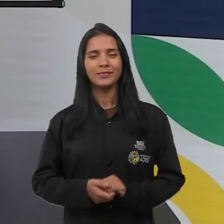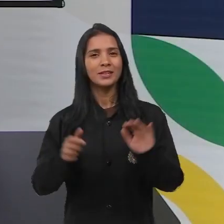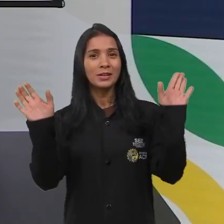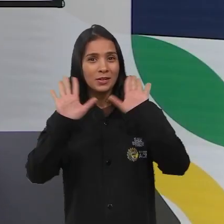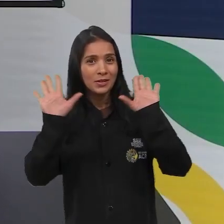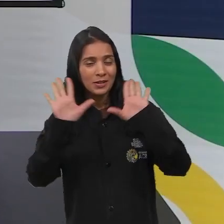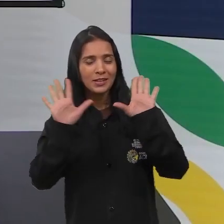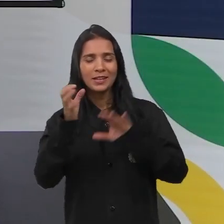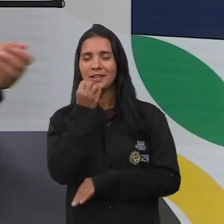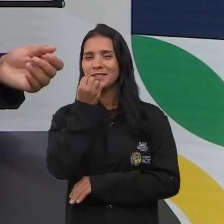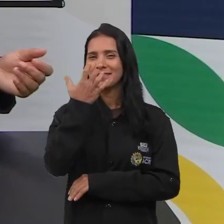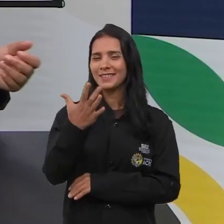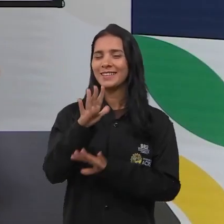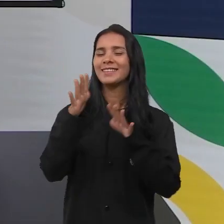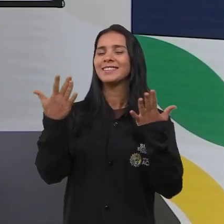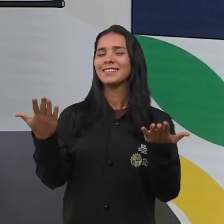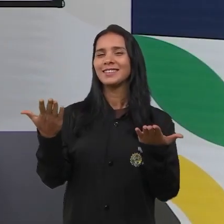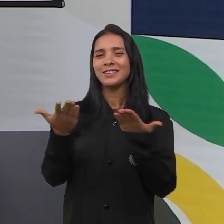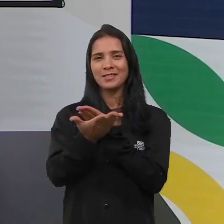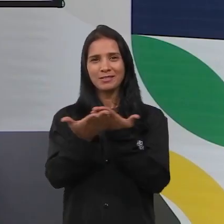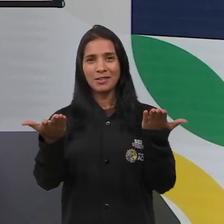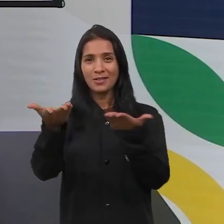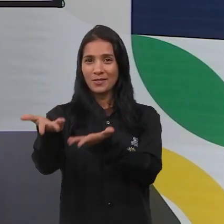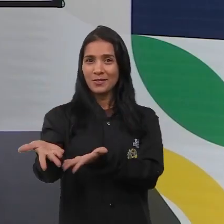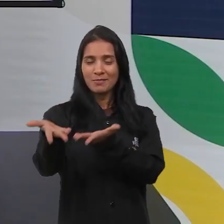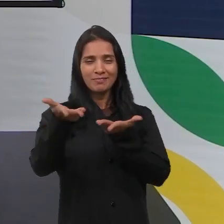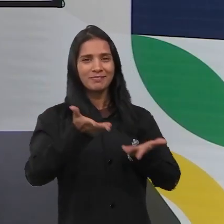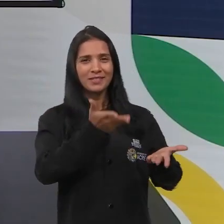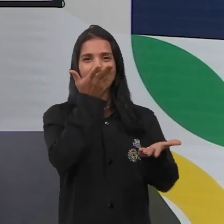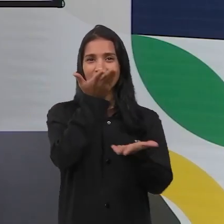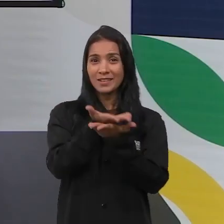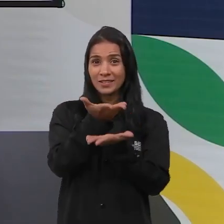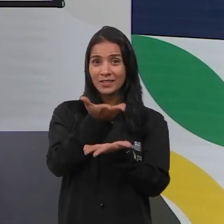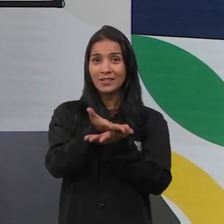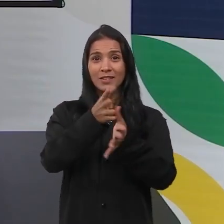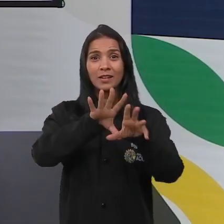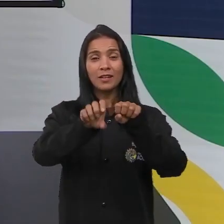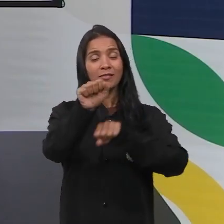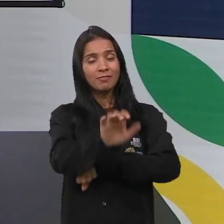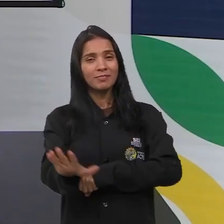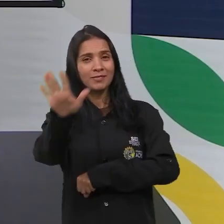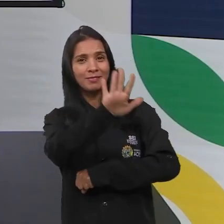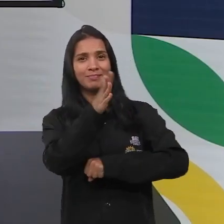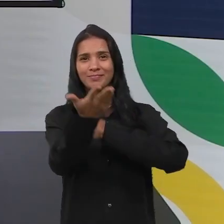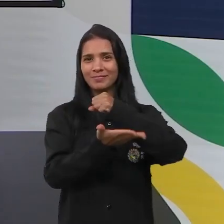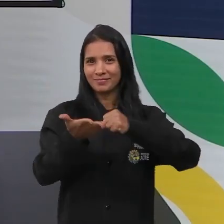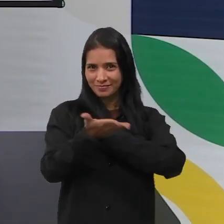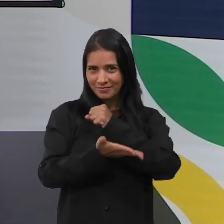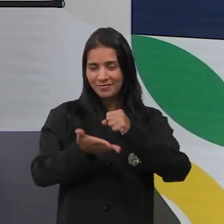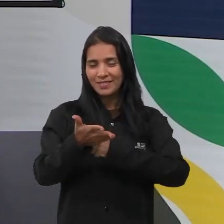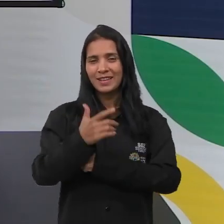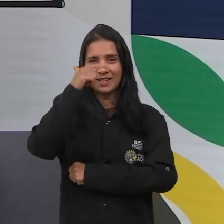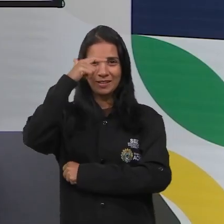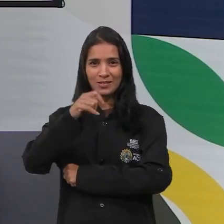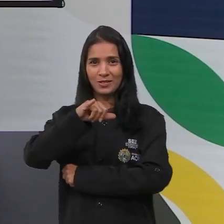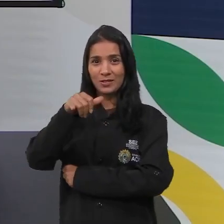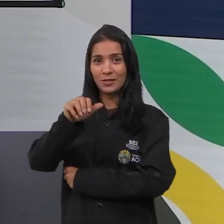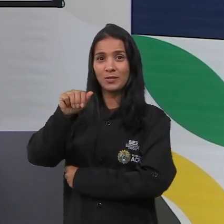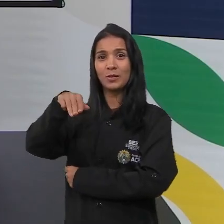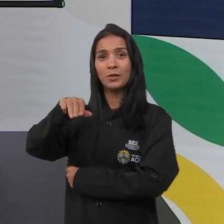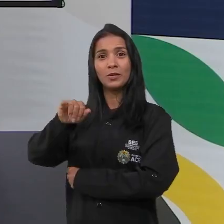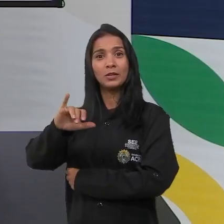Olá, tudo bem? Espero que sim. Sejam todos bem-vindos à nossa formação geral básica. Eu sou Jamaica